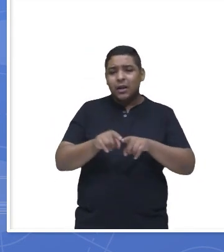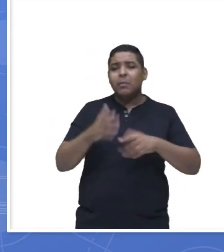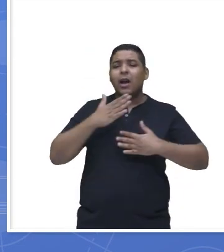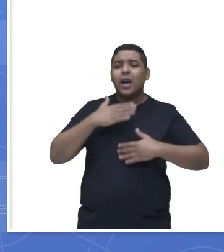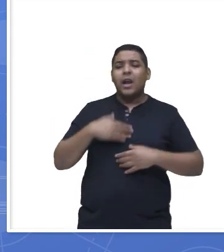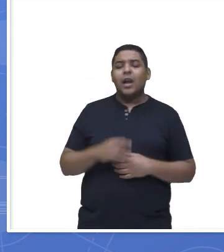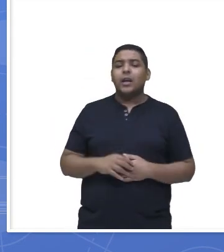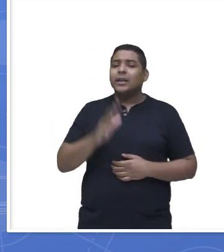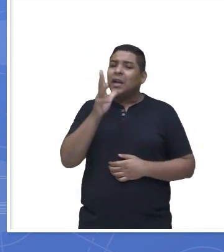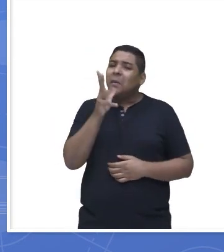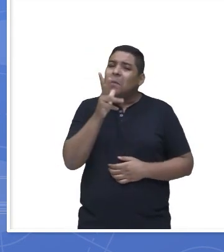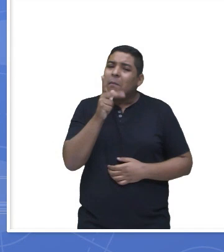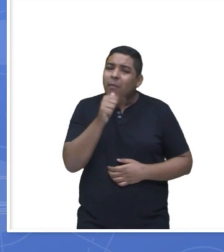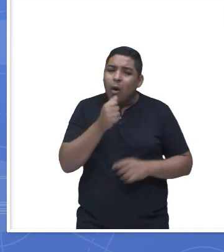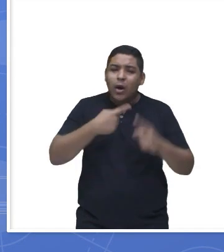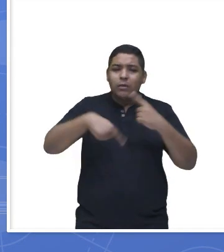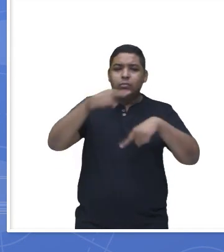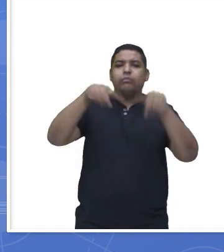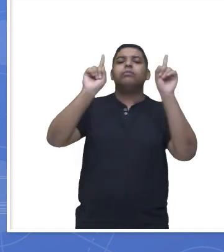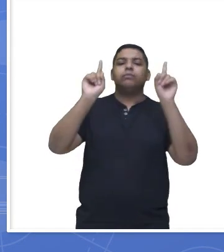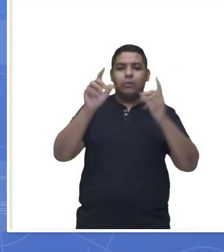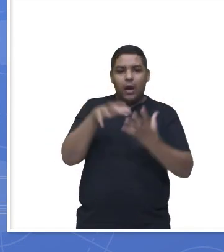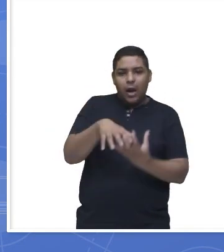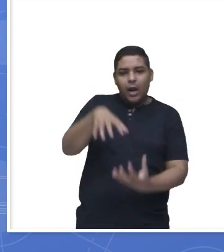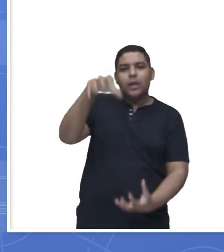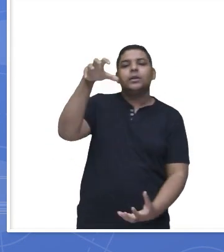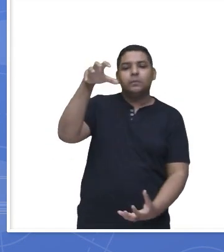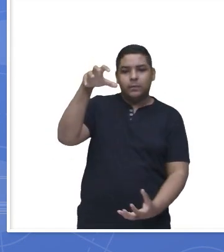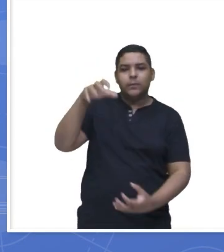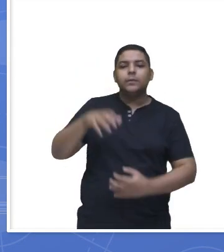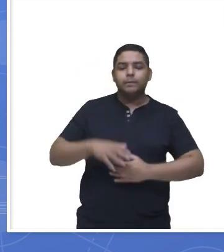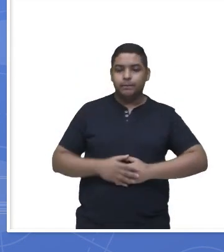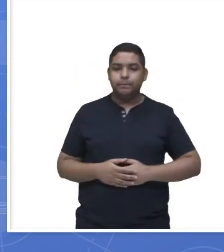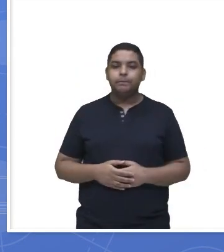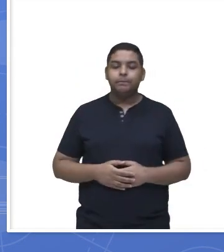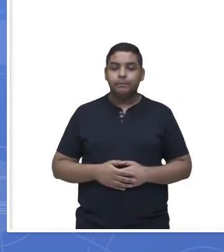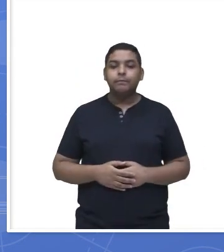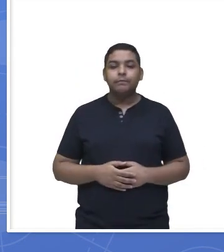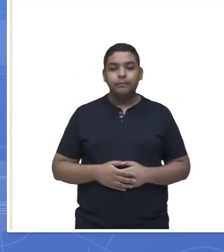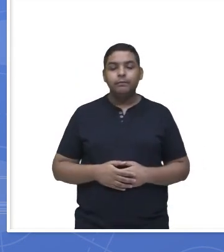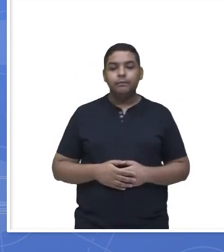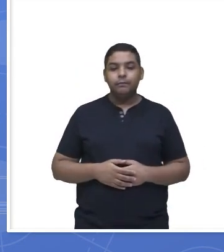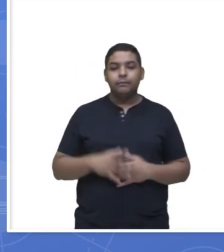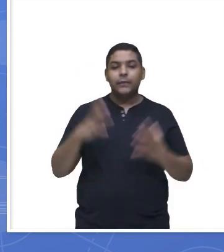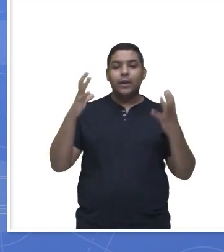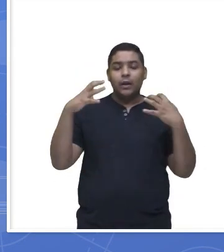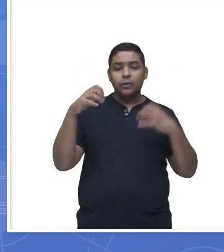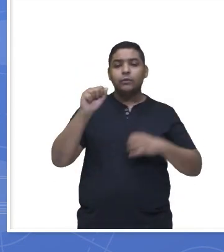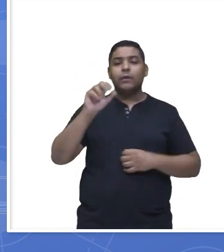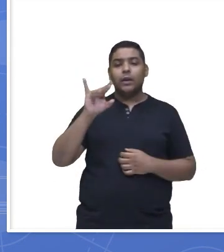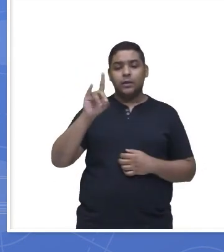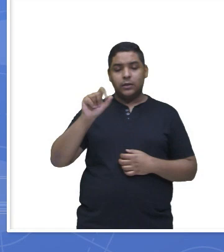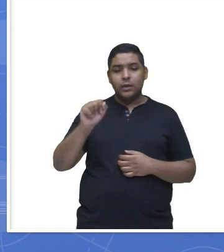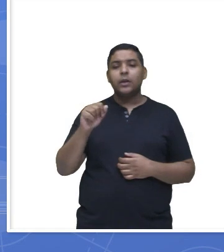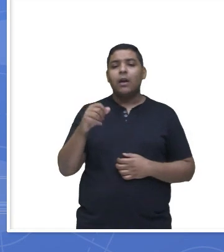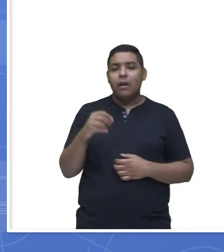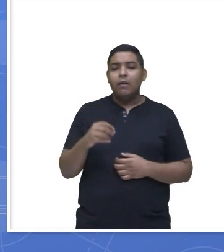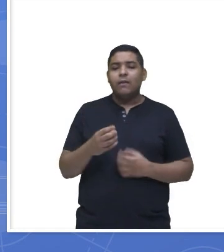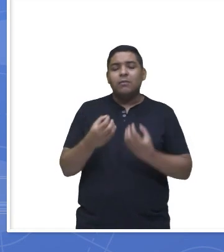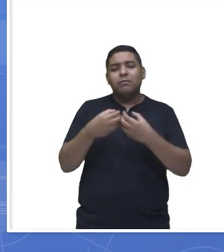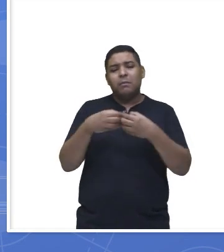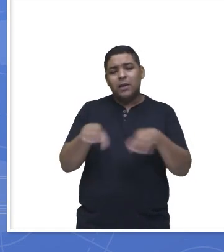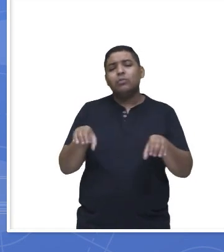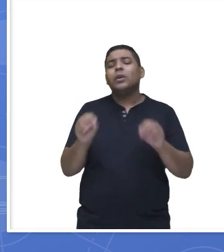né? É uma água contaminada. E aí a gente tem também que essa chuva ácida vai prejudicar também as